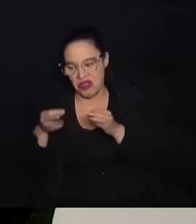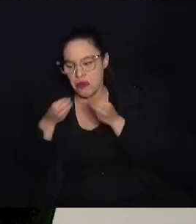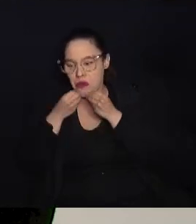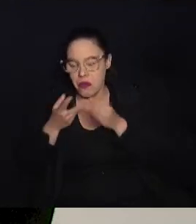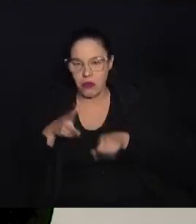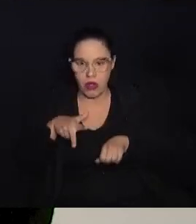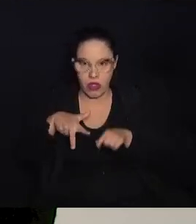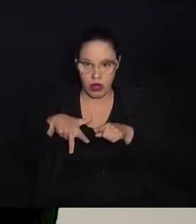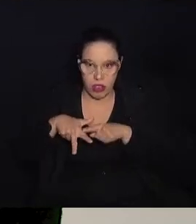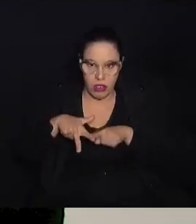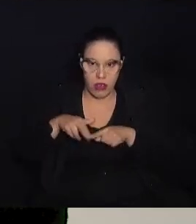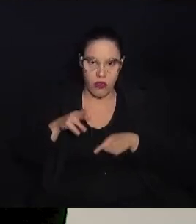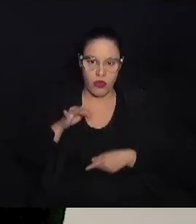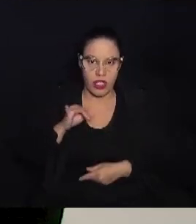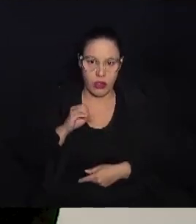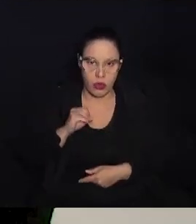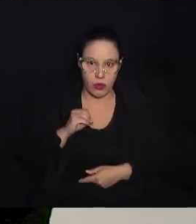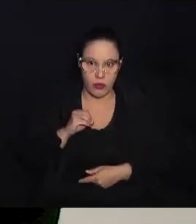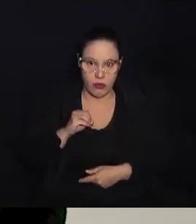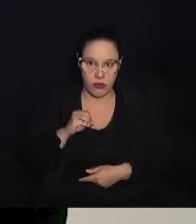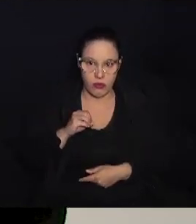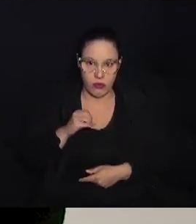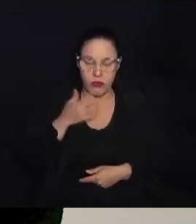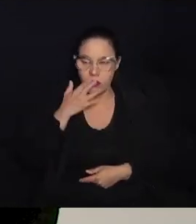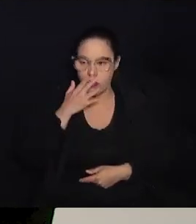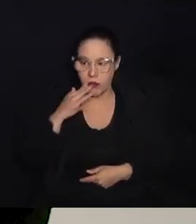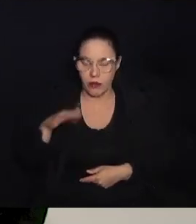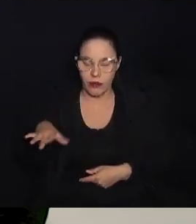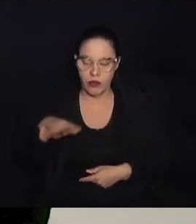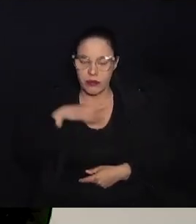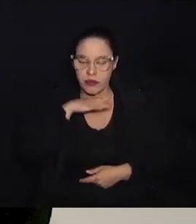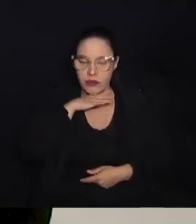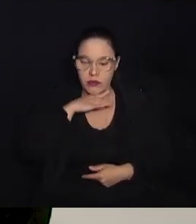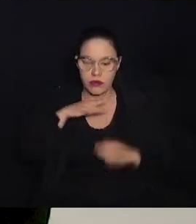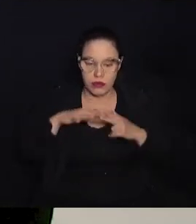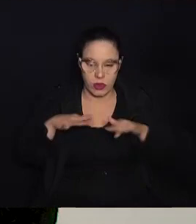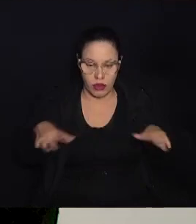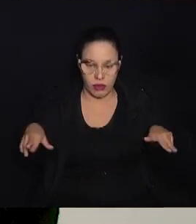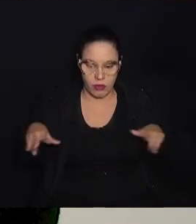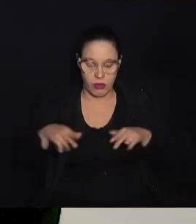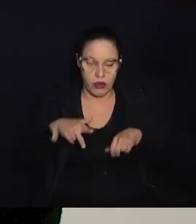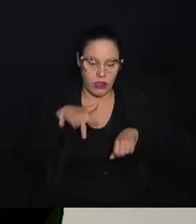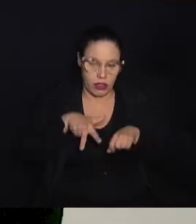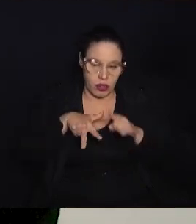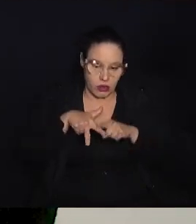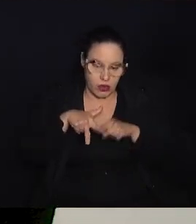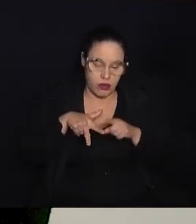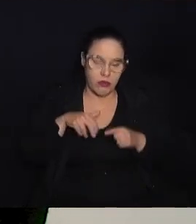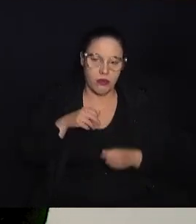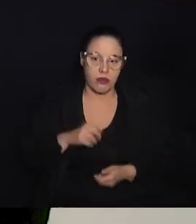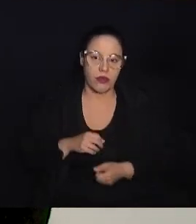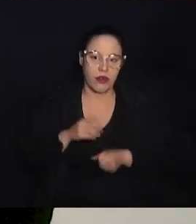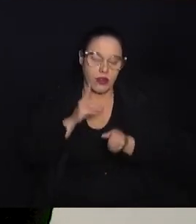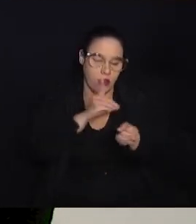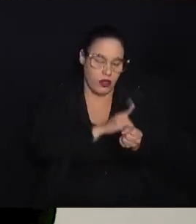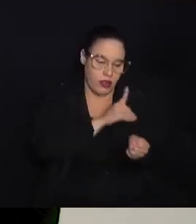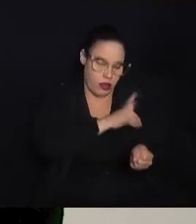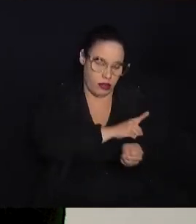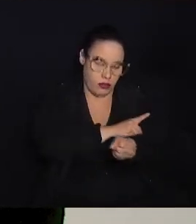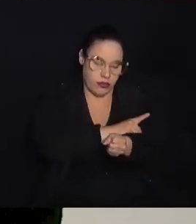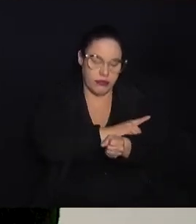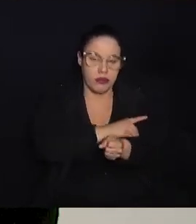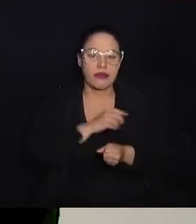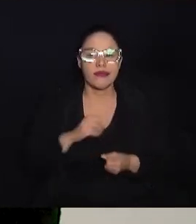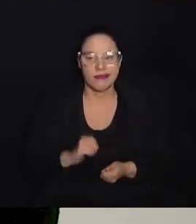eficácia em em vivo e em vitro poderia ser feito tanto em animais quanto em pessoas e esse seria um grupo de pacientes elencados pessoas com